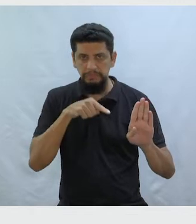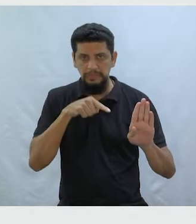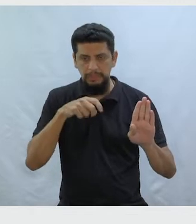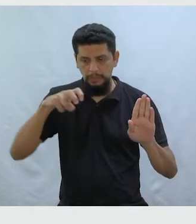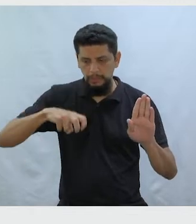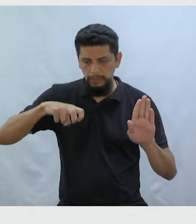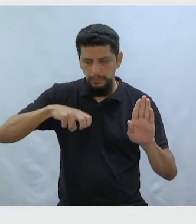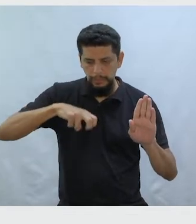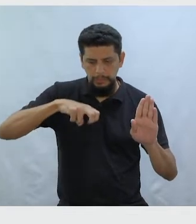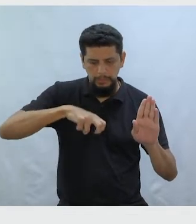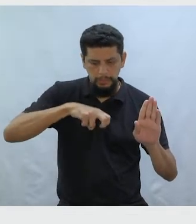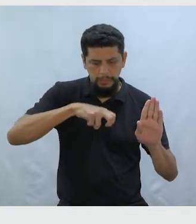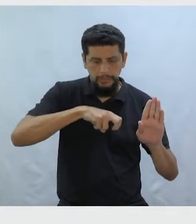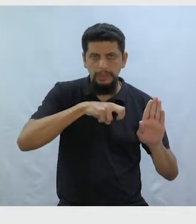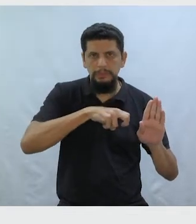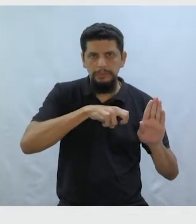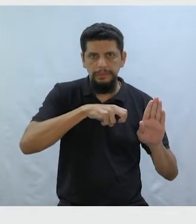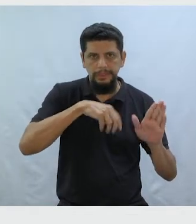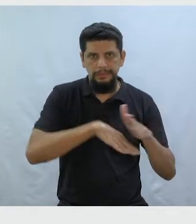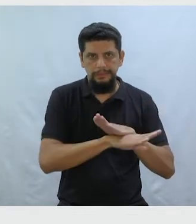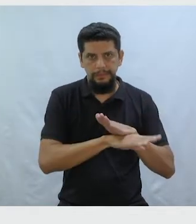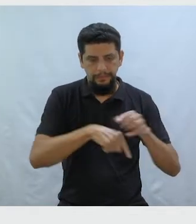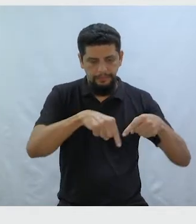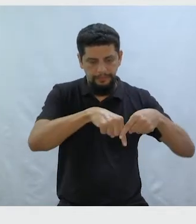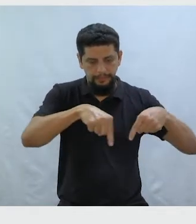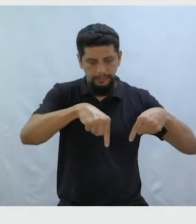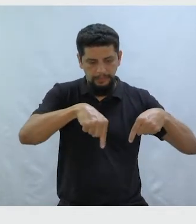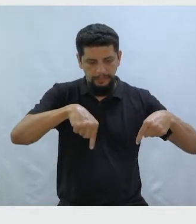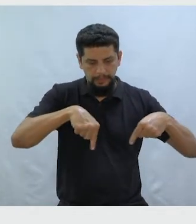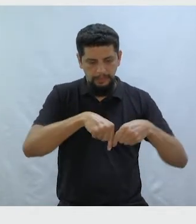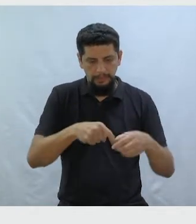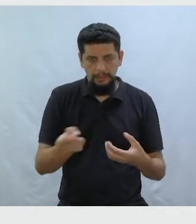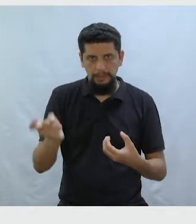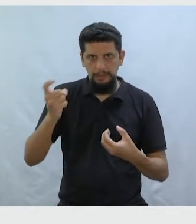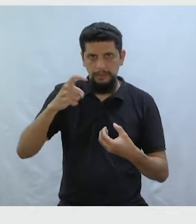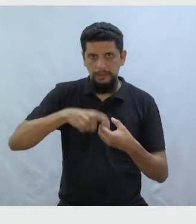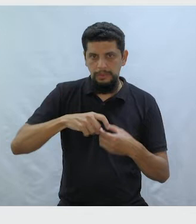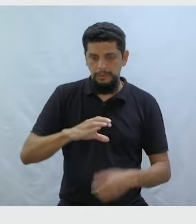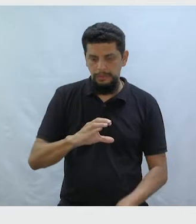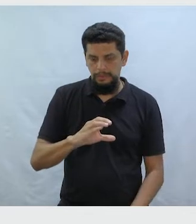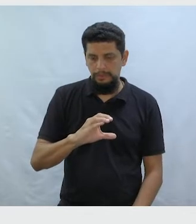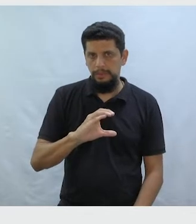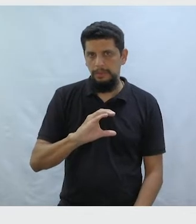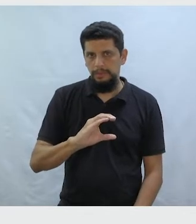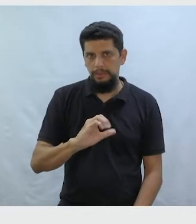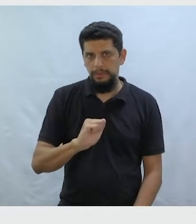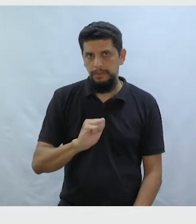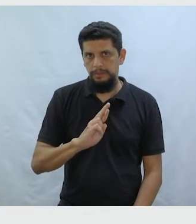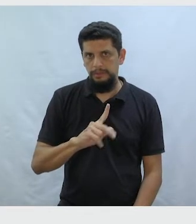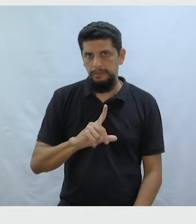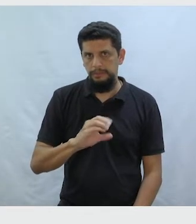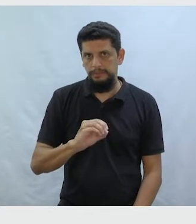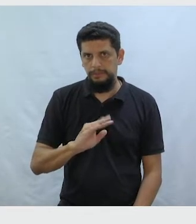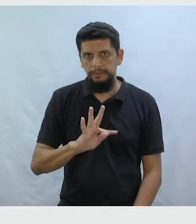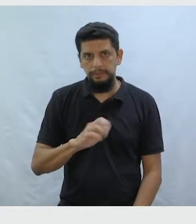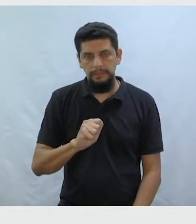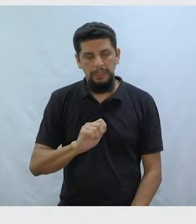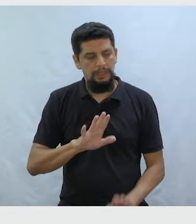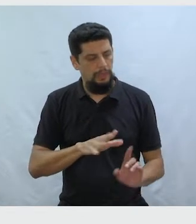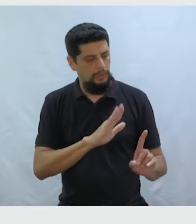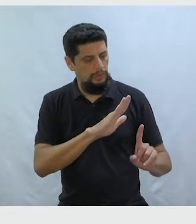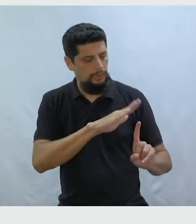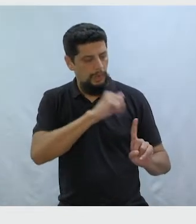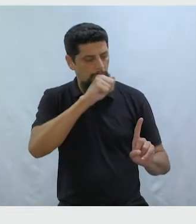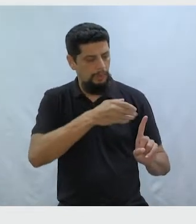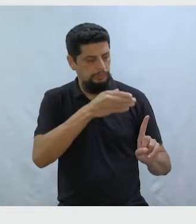Frente subiam as escadas e entravam no quarto de Dona carlotinha Então ela